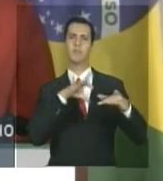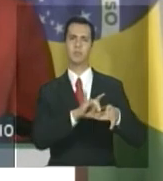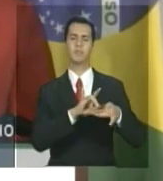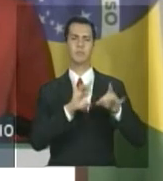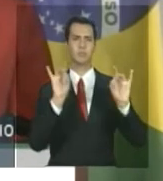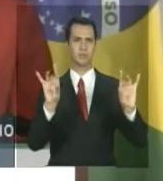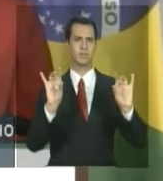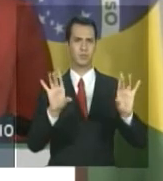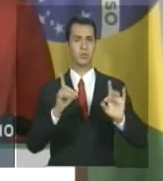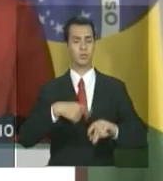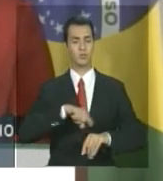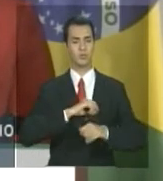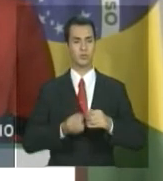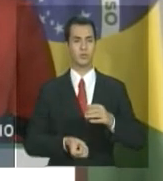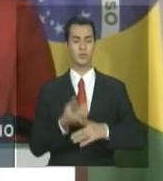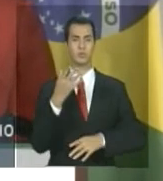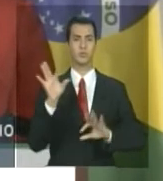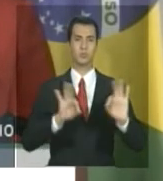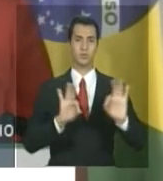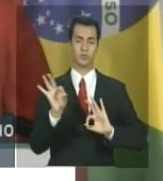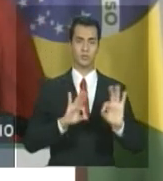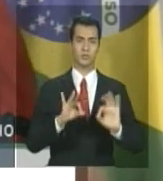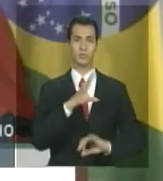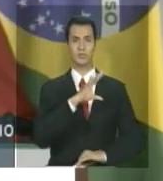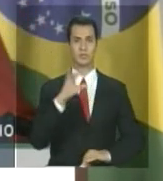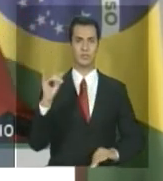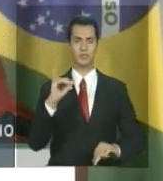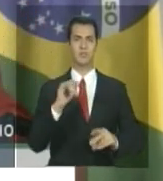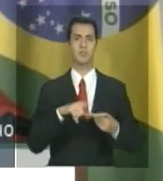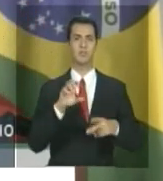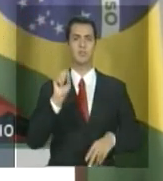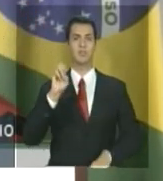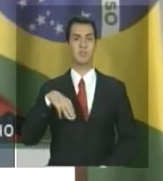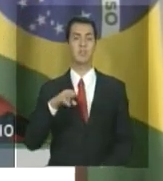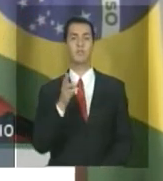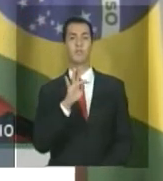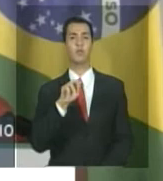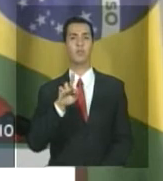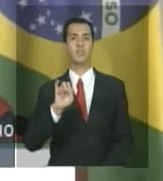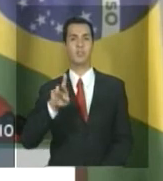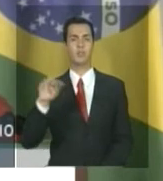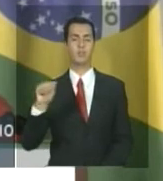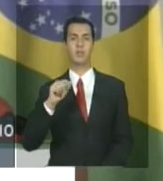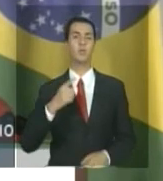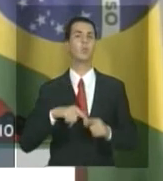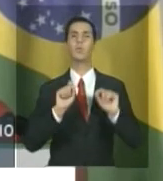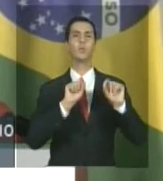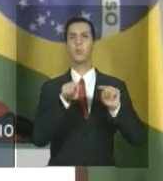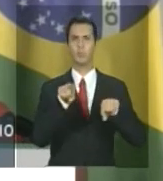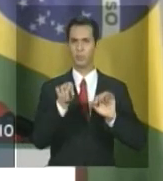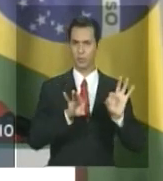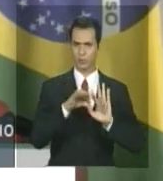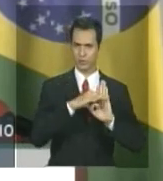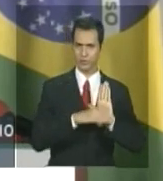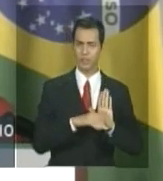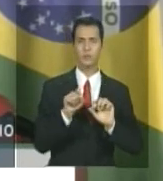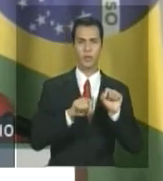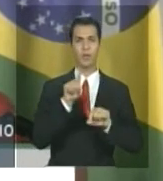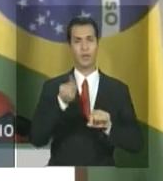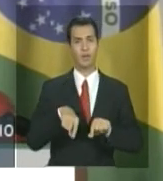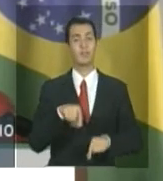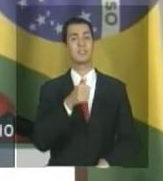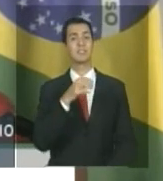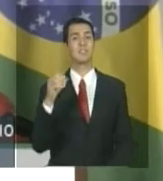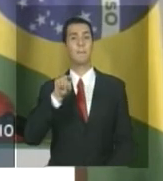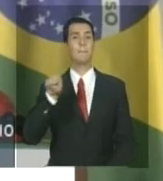programa Ciência Sem Fronteiras, por meio do qual nós vamos proporcionar 100 mil brasileiros no horizonte